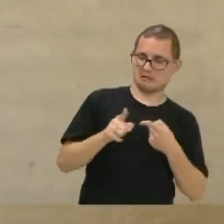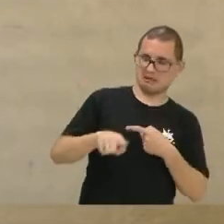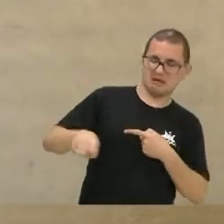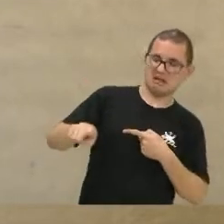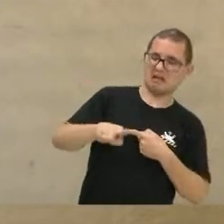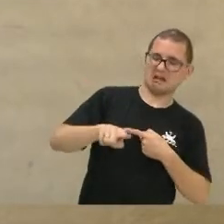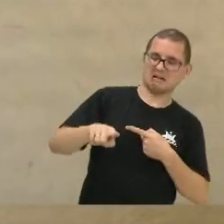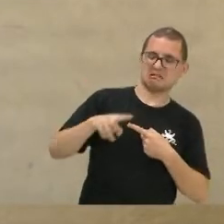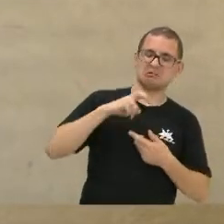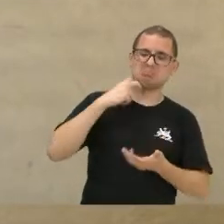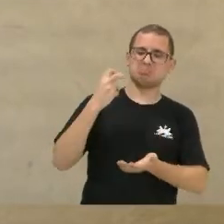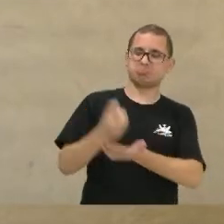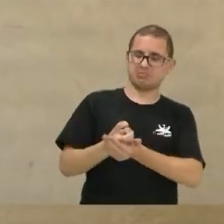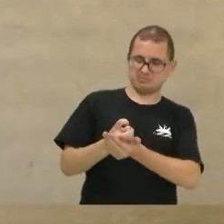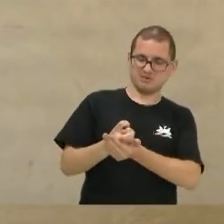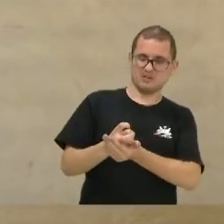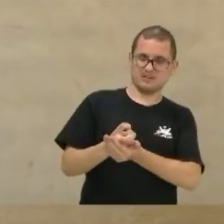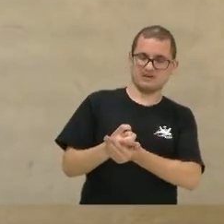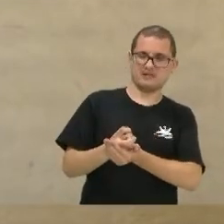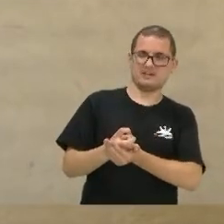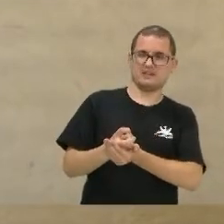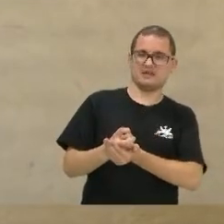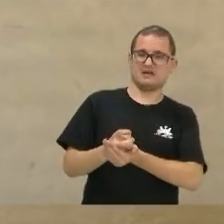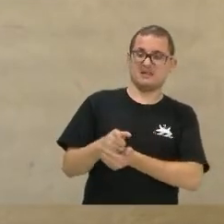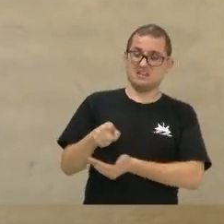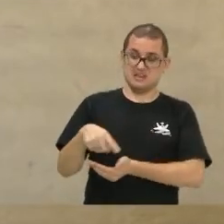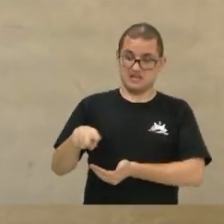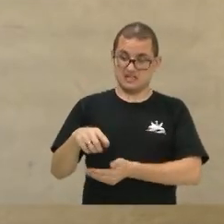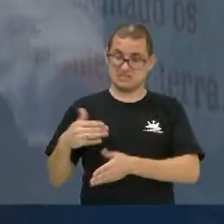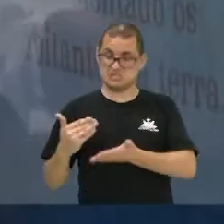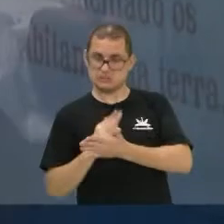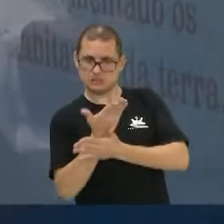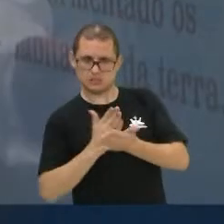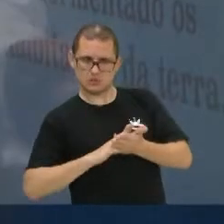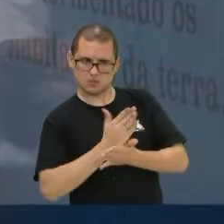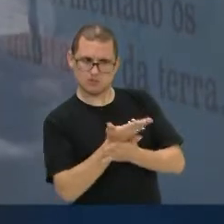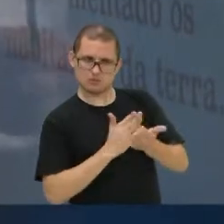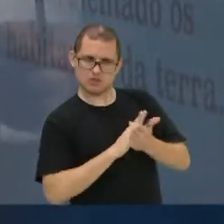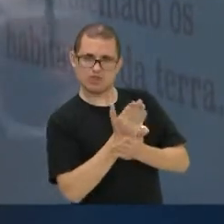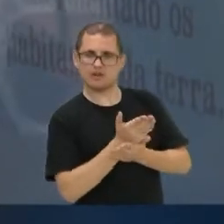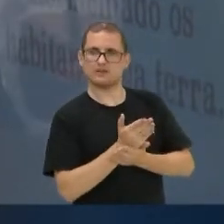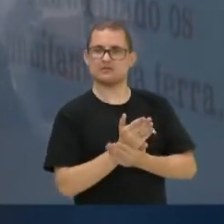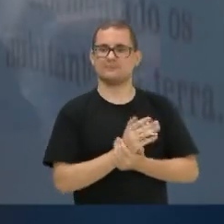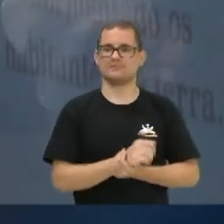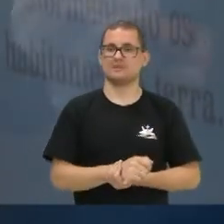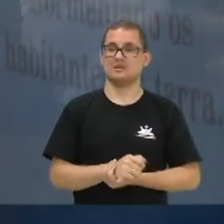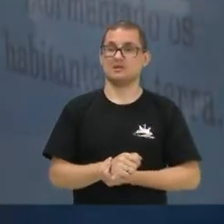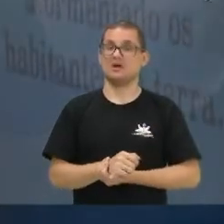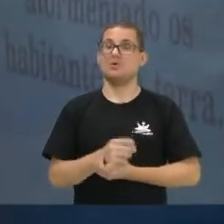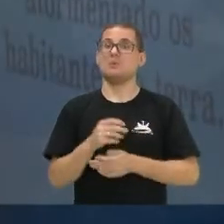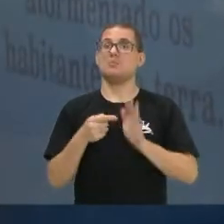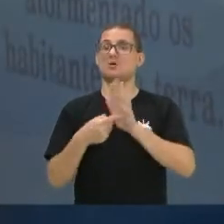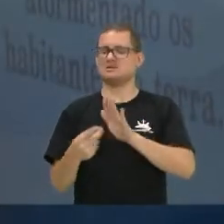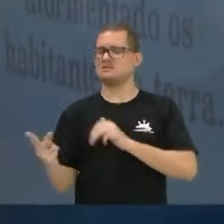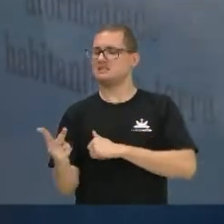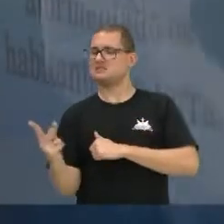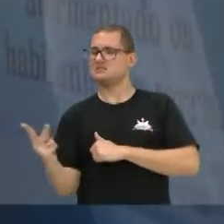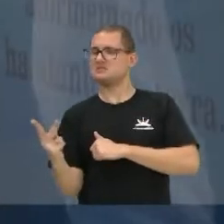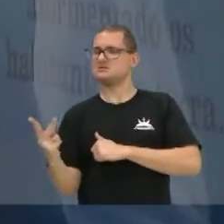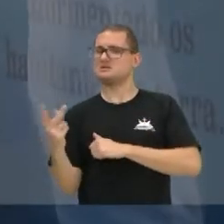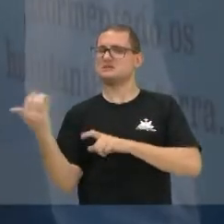dois profetas haviam atormentado os habitantes da terra eu volto esses dois profetas são